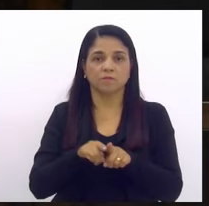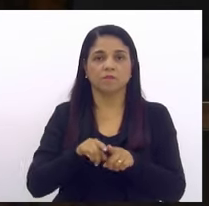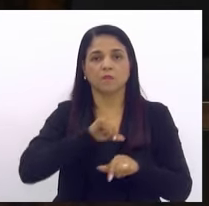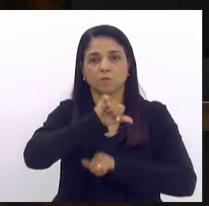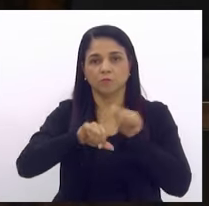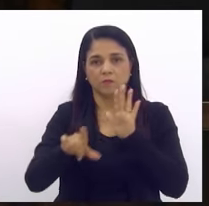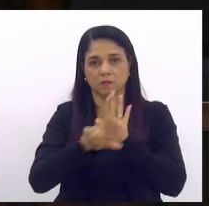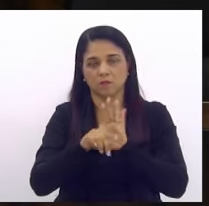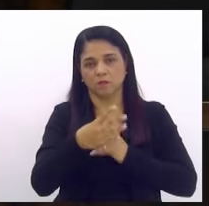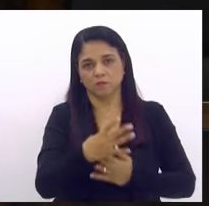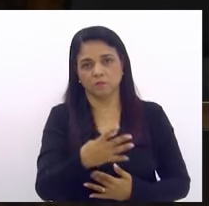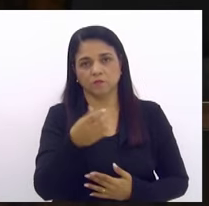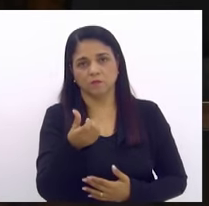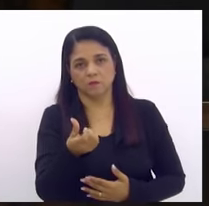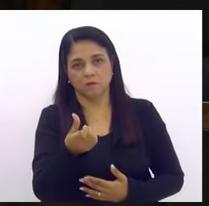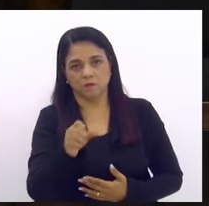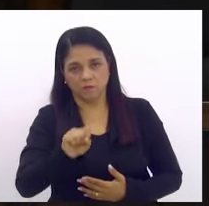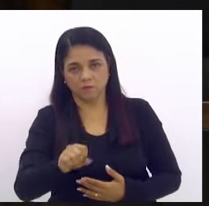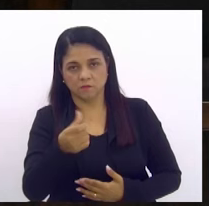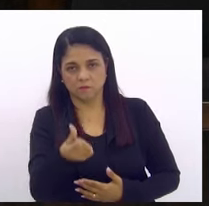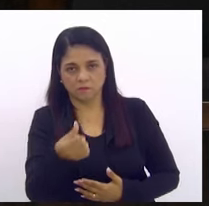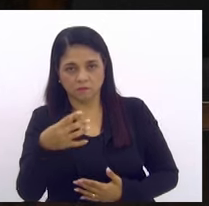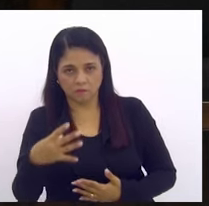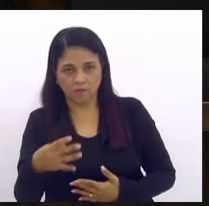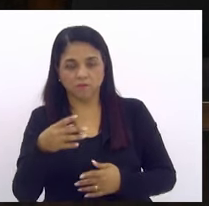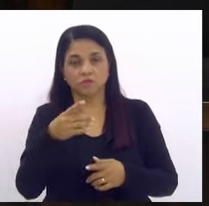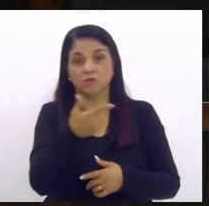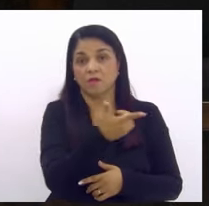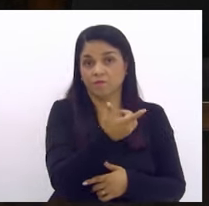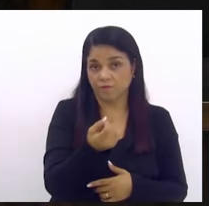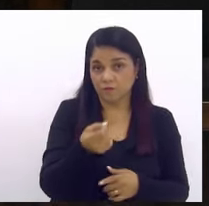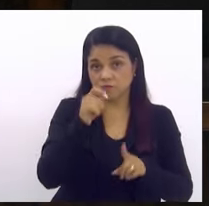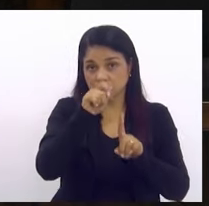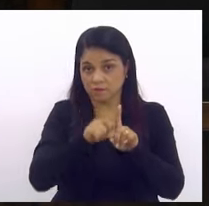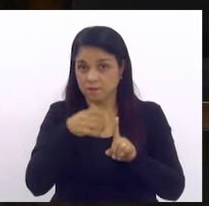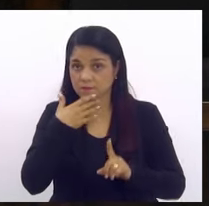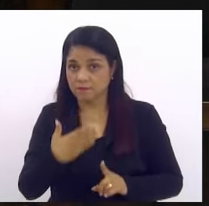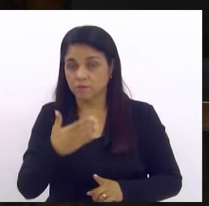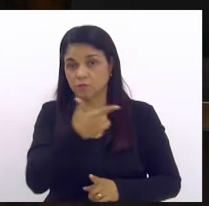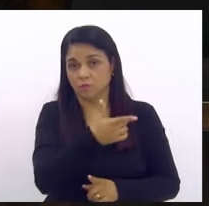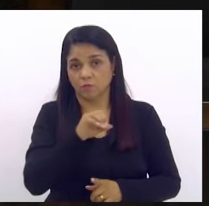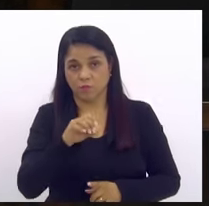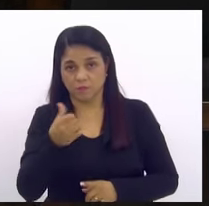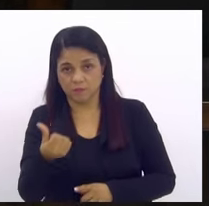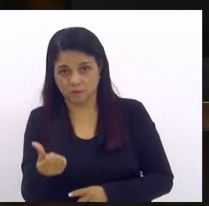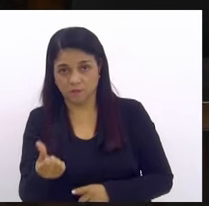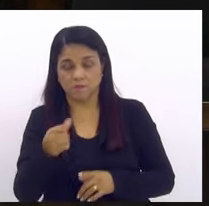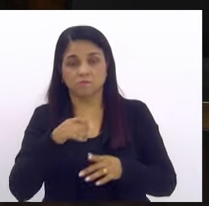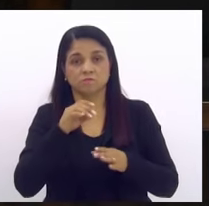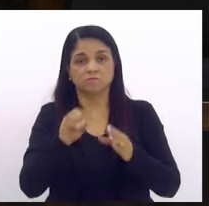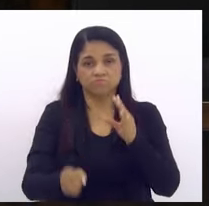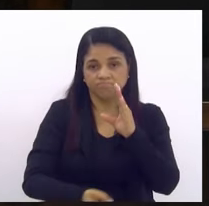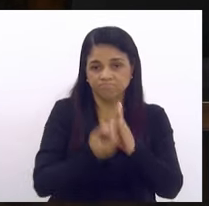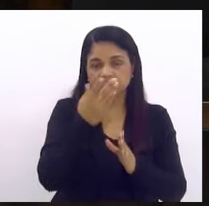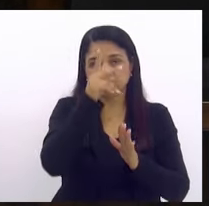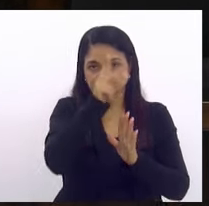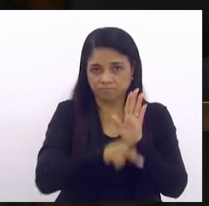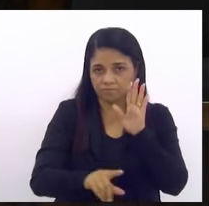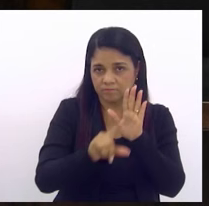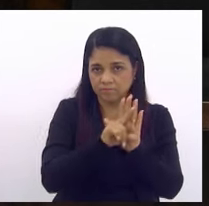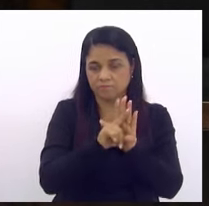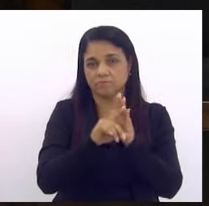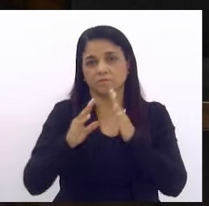número 4.962, de 20 de dezembro de 2006, para fomentar projetos habitacionais na